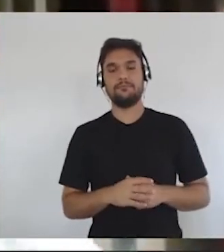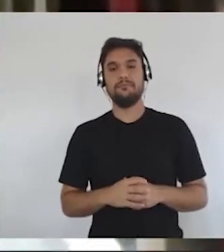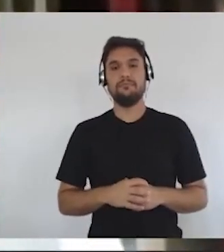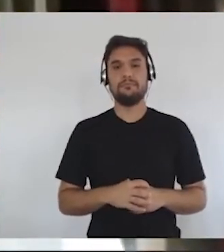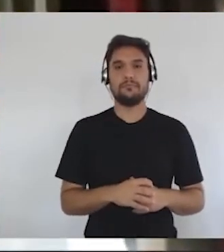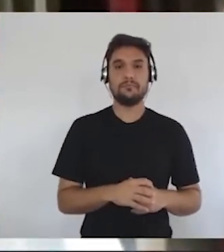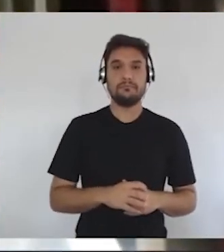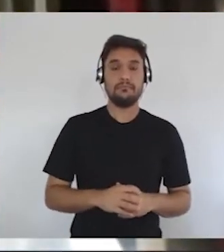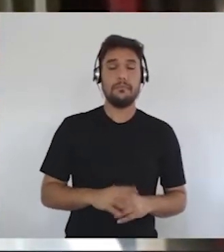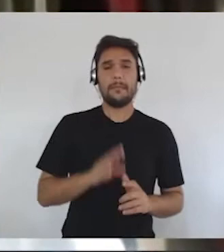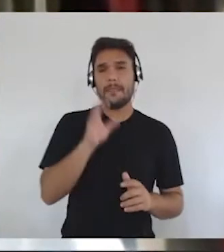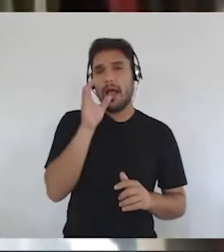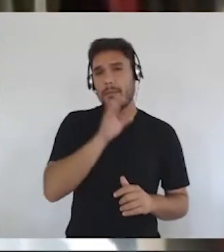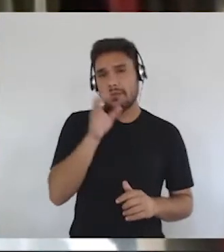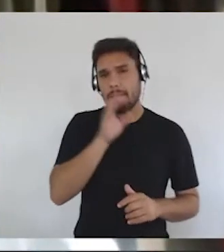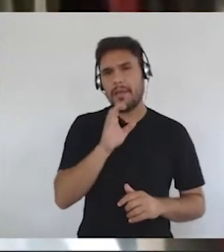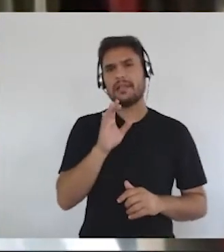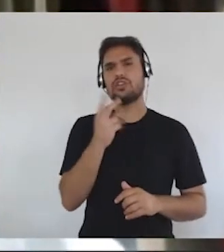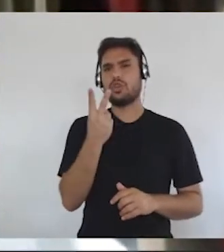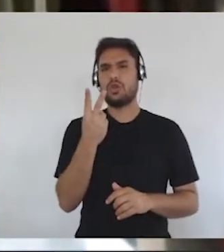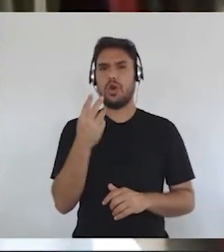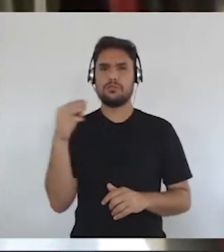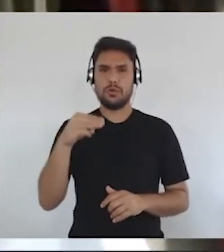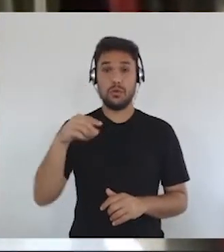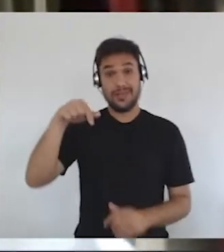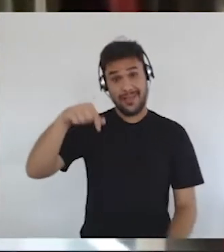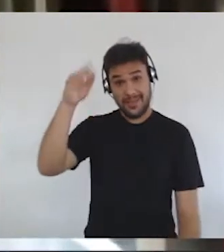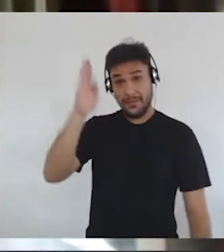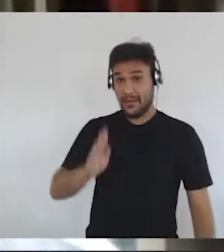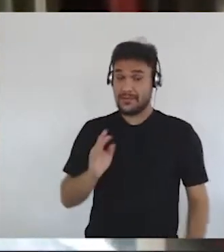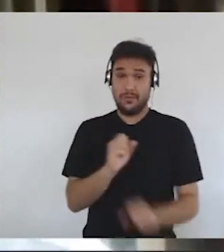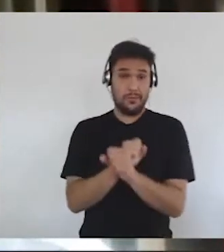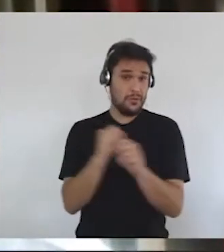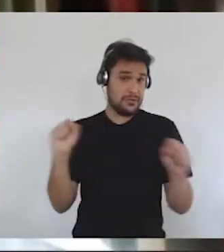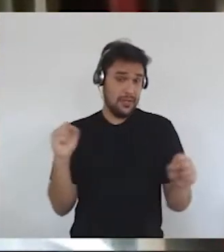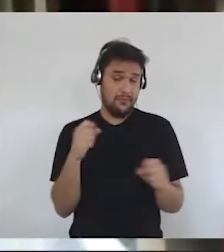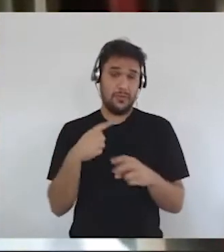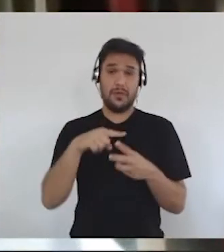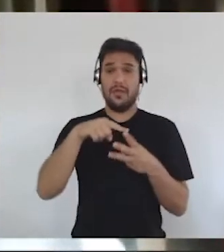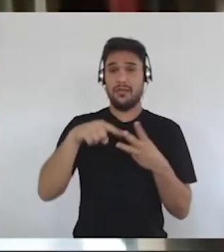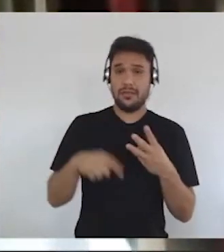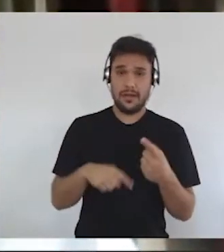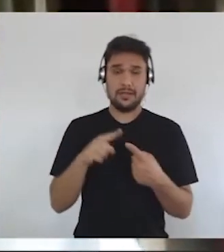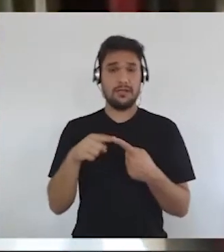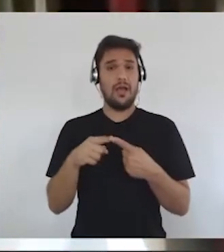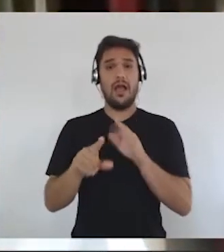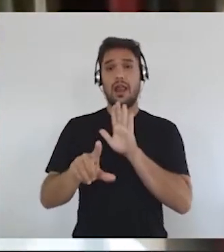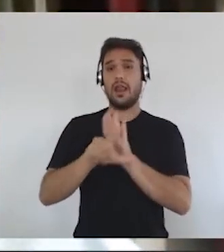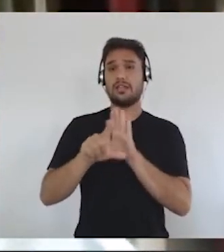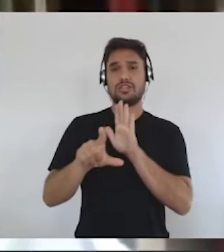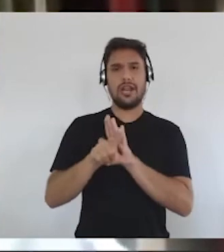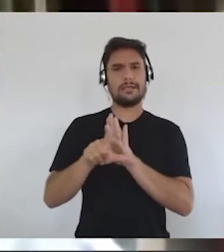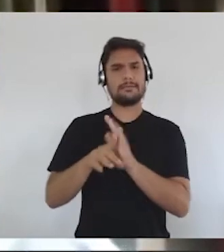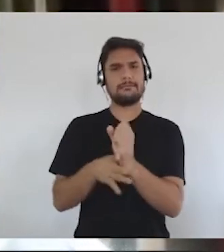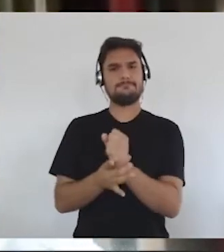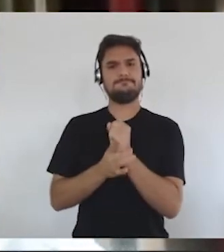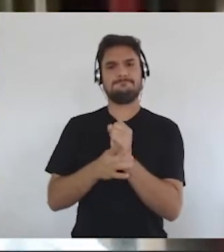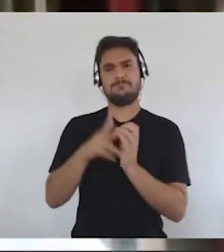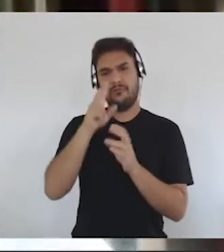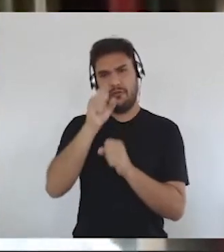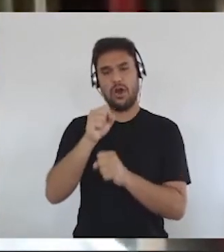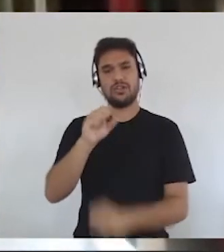causado. Rapidamente, em 2 minutos, isso no Brasil é impossível por 3 motivos. Primeiro, uma jurisprudência absolutamente sólida da